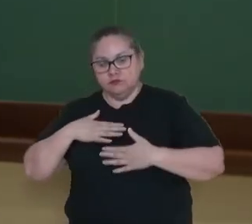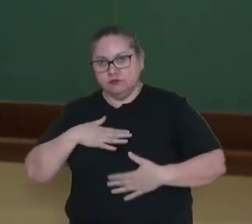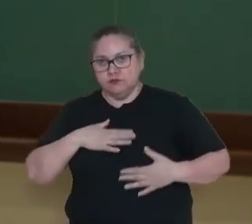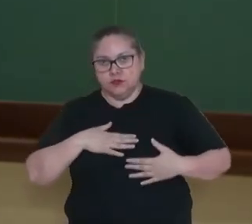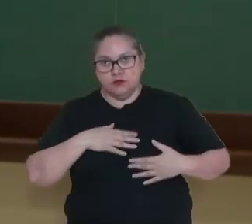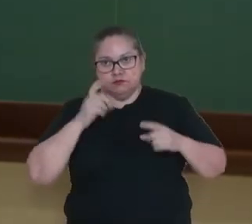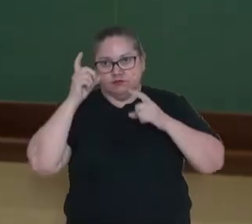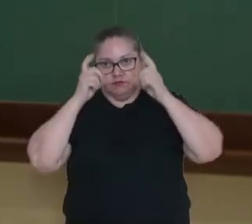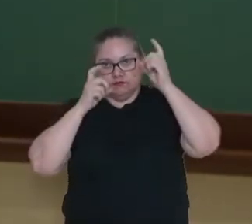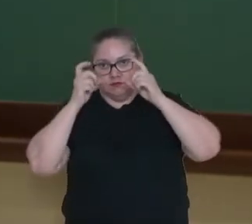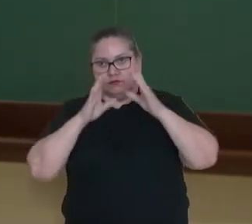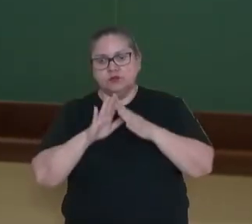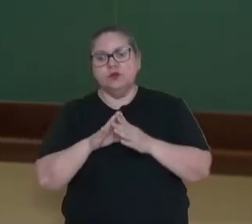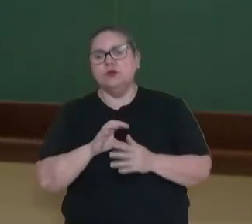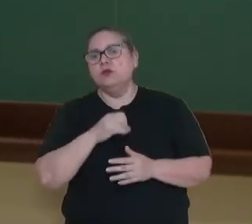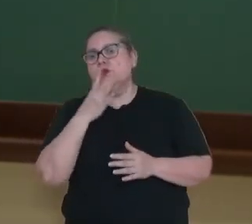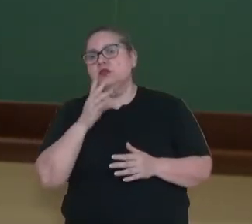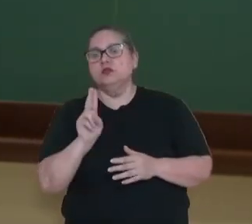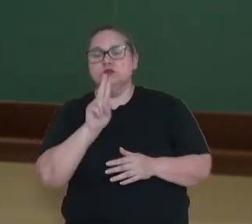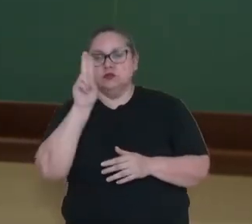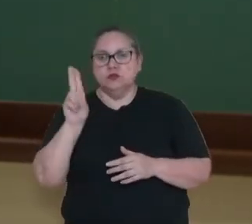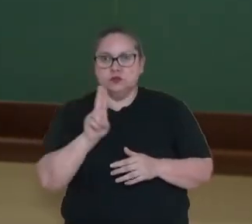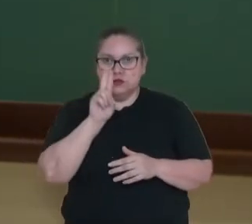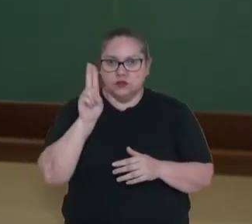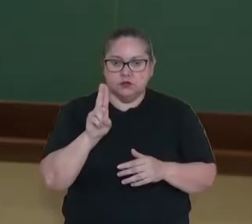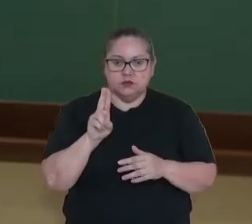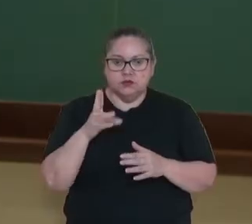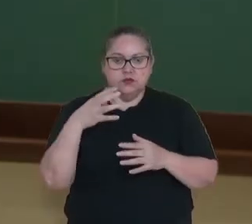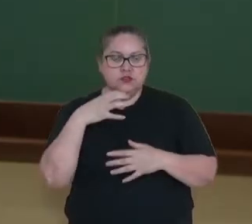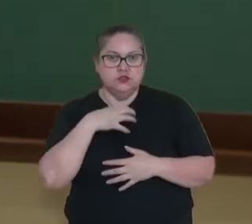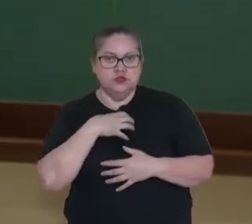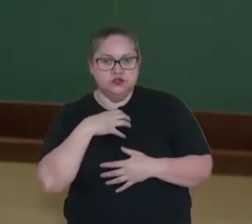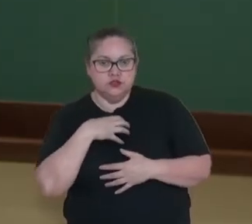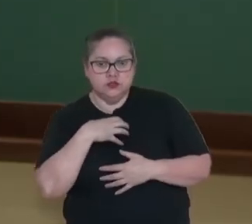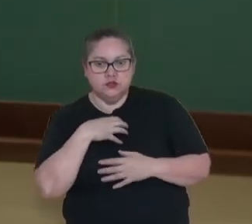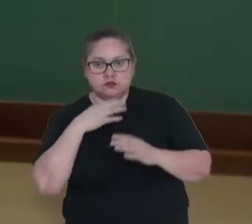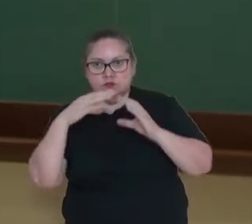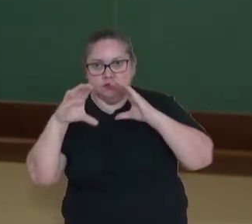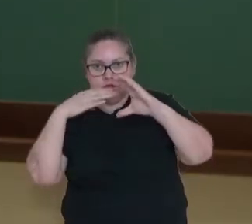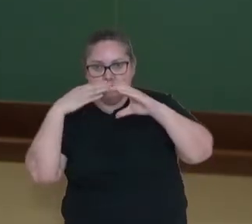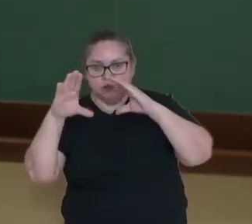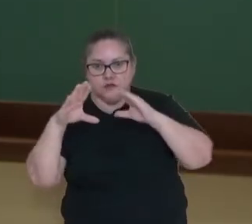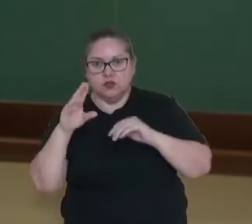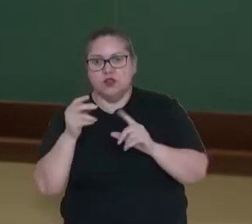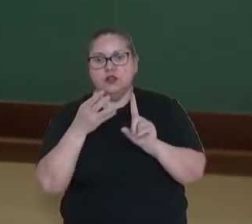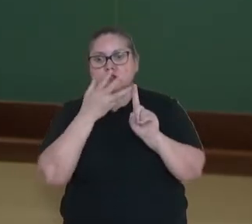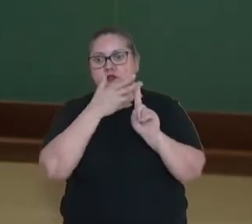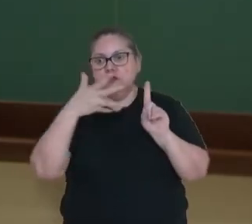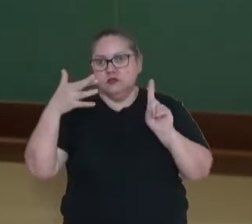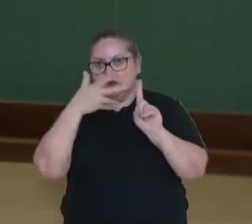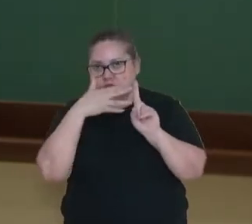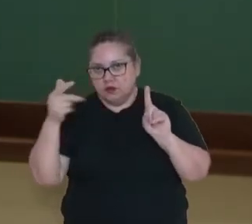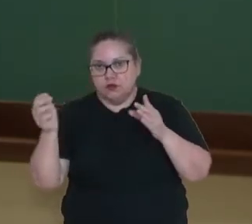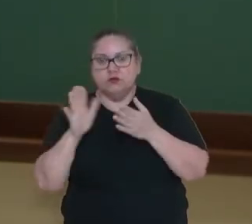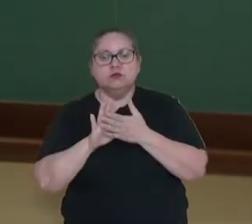Então, quando utilizamos essa forma de comunicação não verbal,